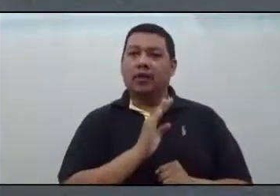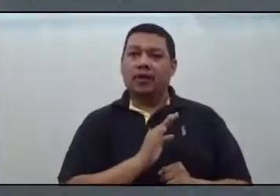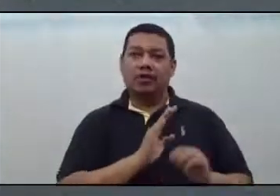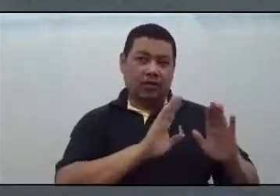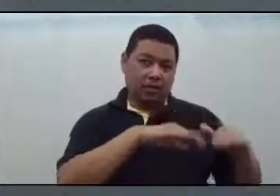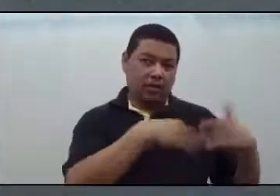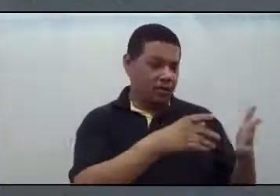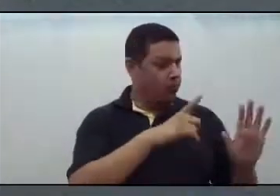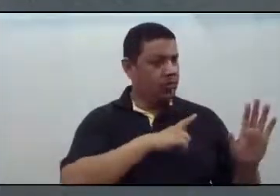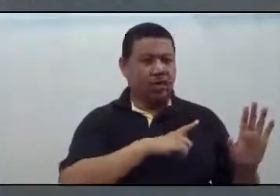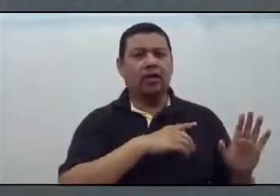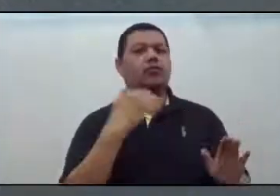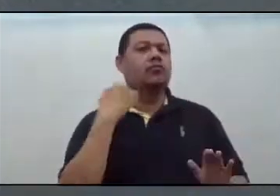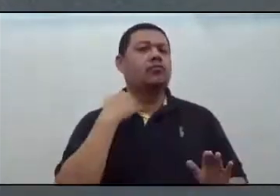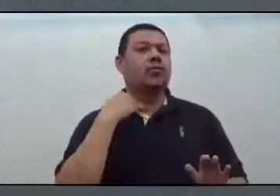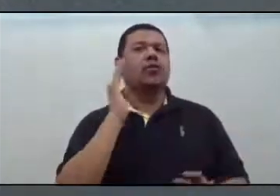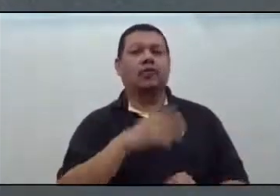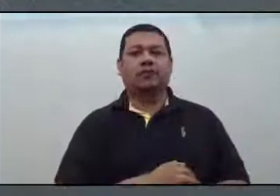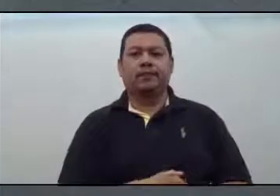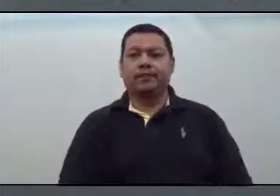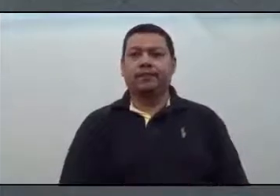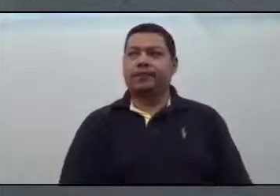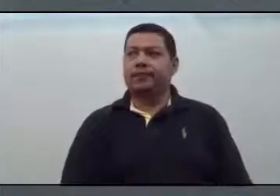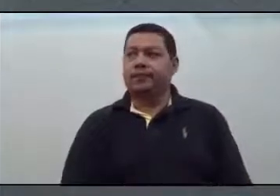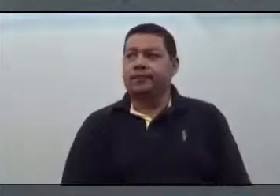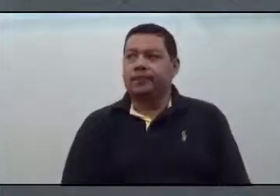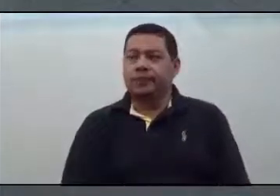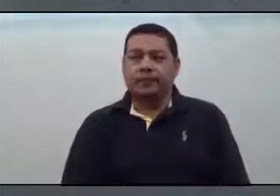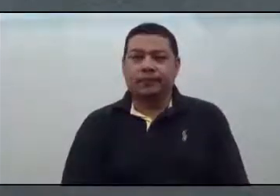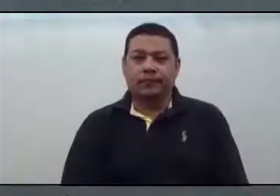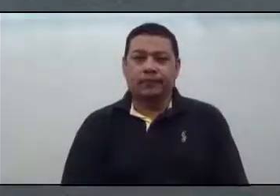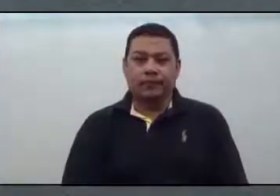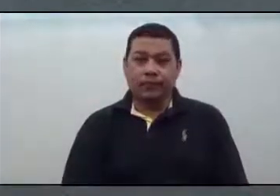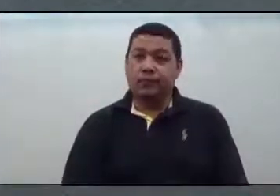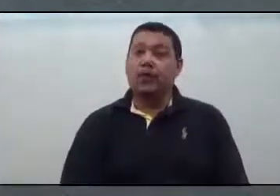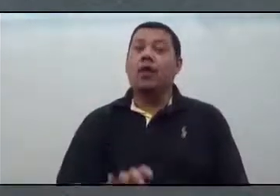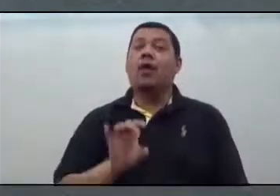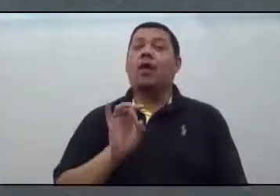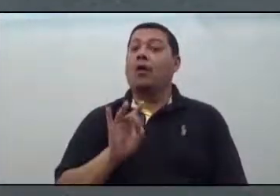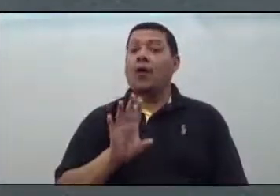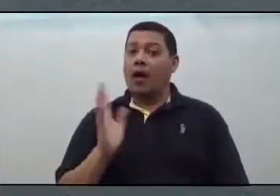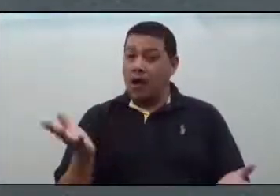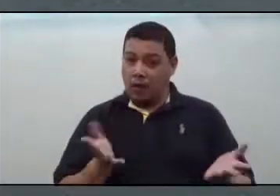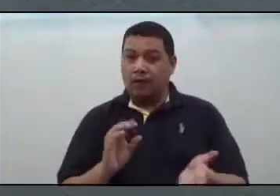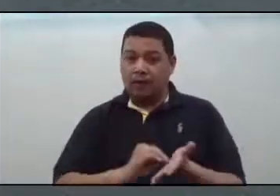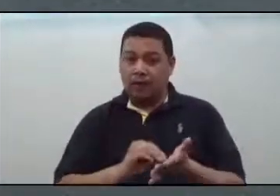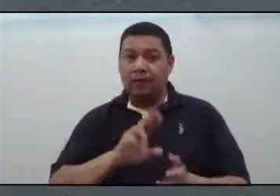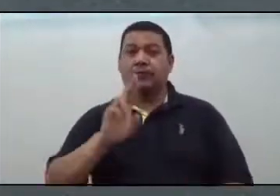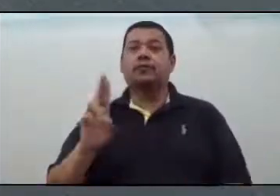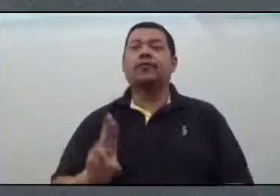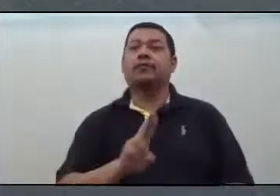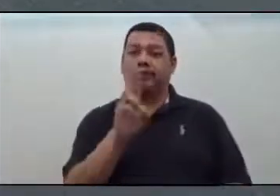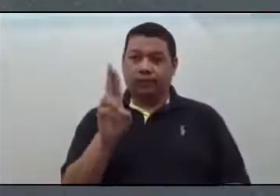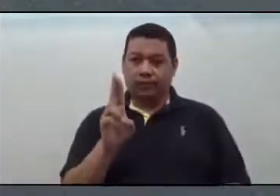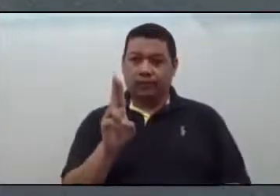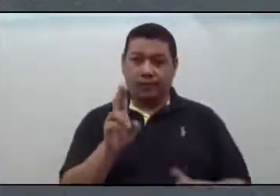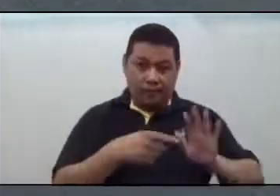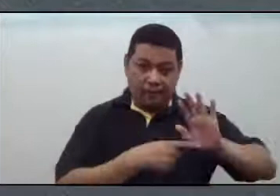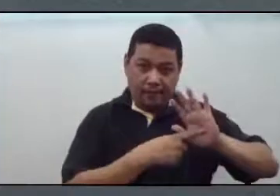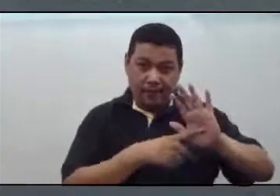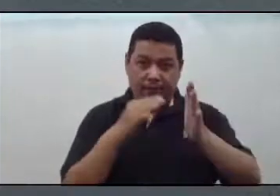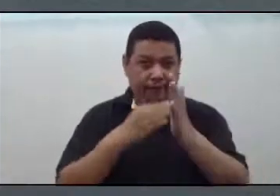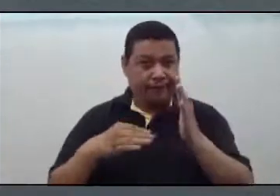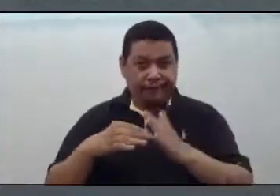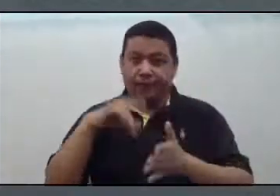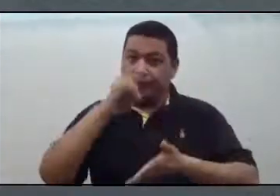recurso, já está na conta, é só fazer a utilização do recurso com toda a documentação correta para